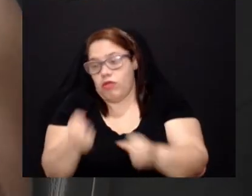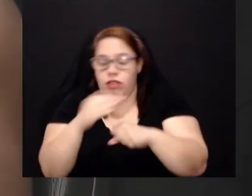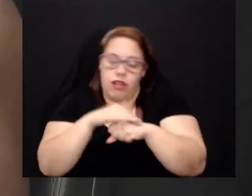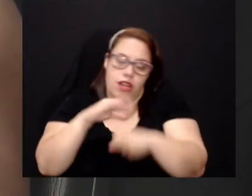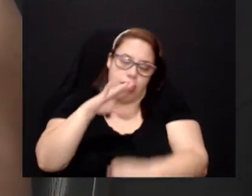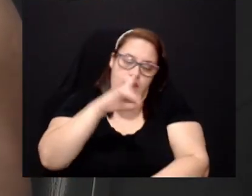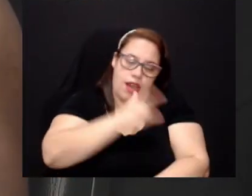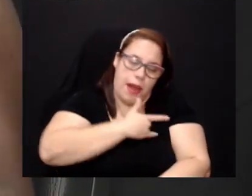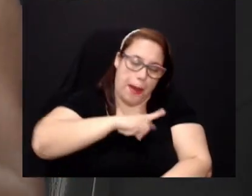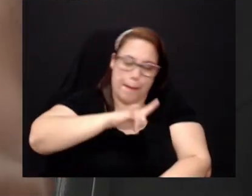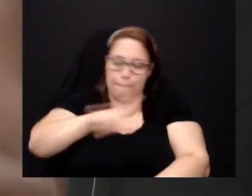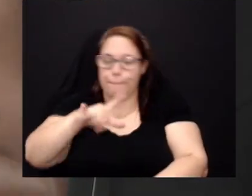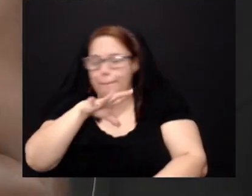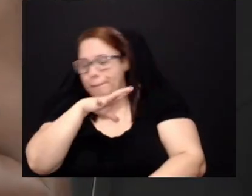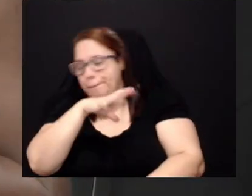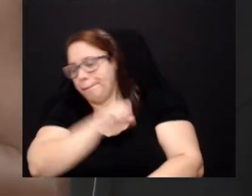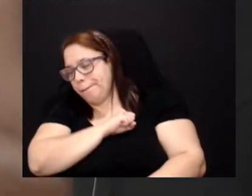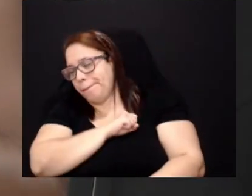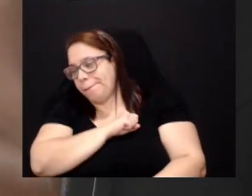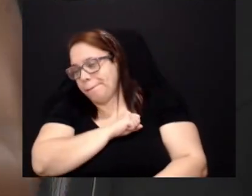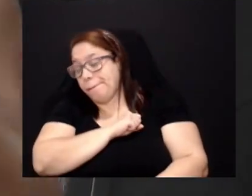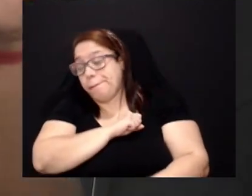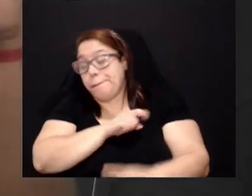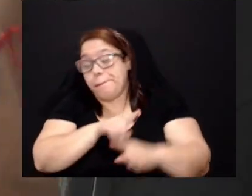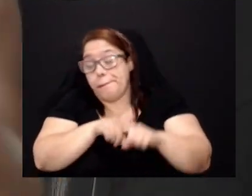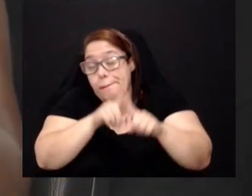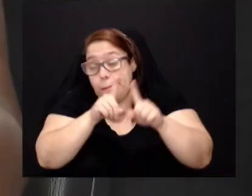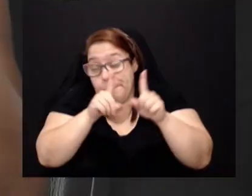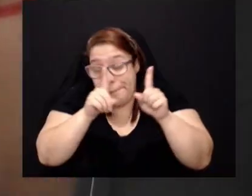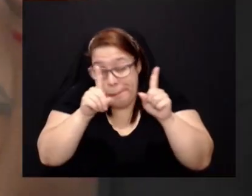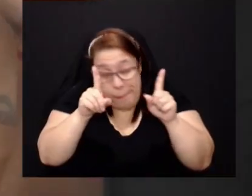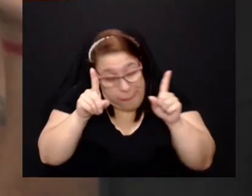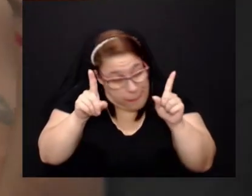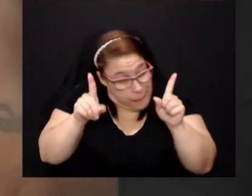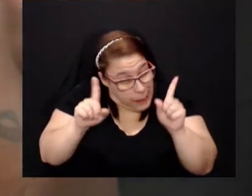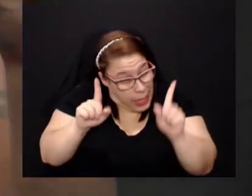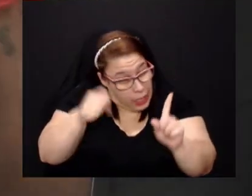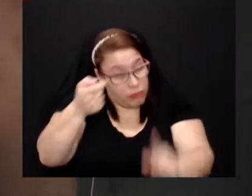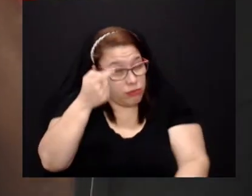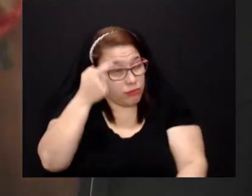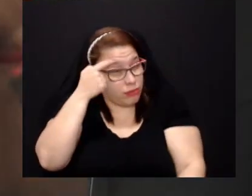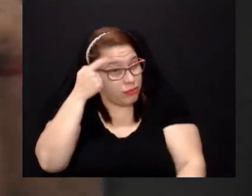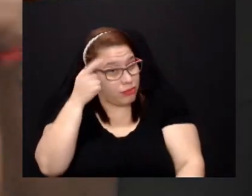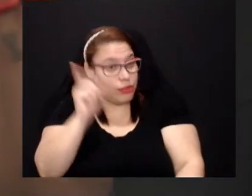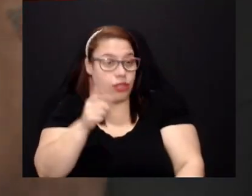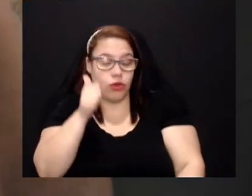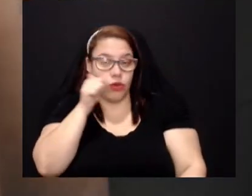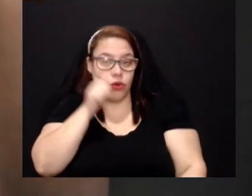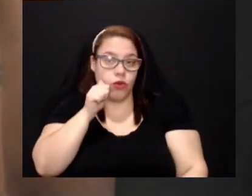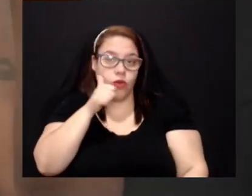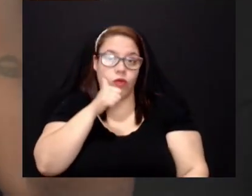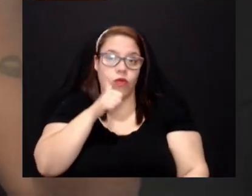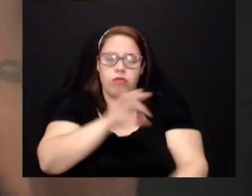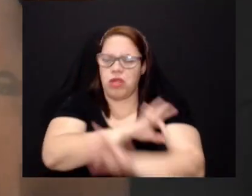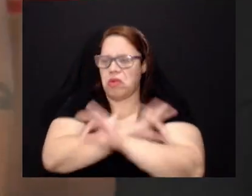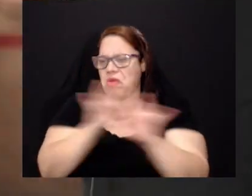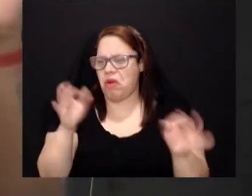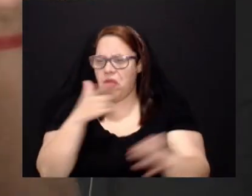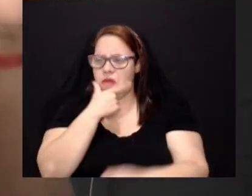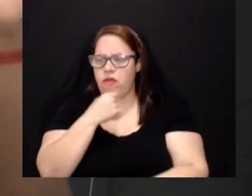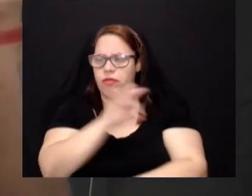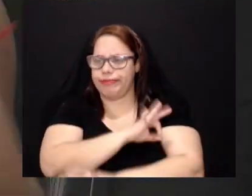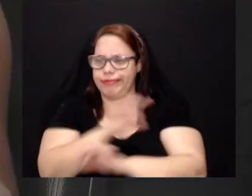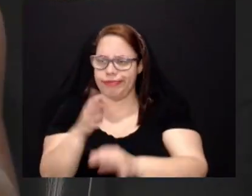demais, aquela coisa toda, mas depois eu pensei, não é menina, veio um menino, tá ótimo, serei mãe de um